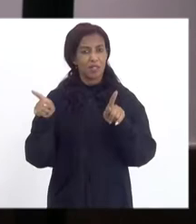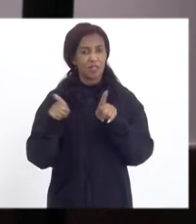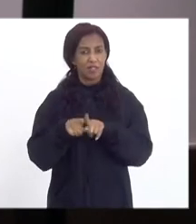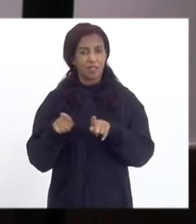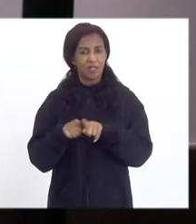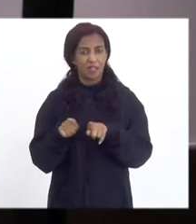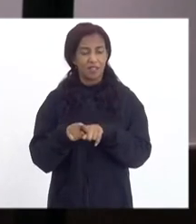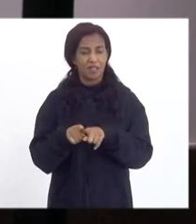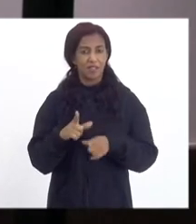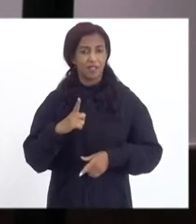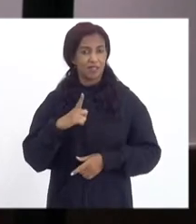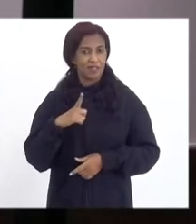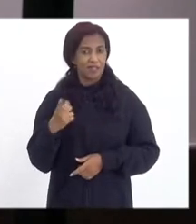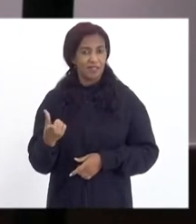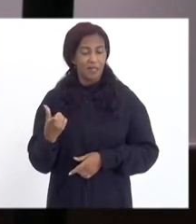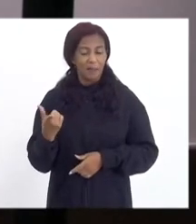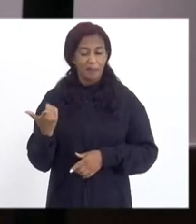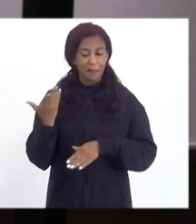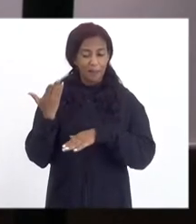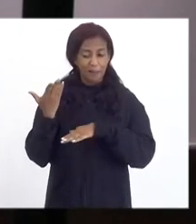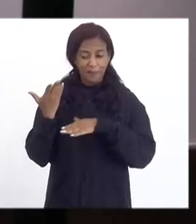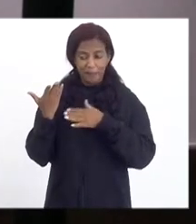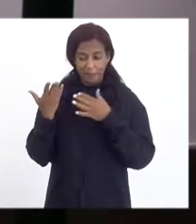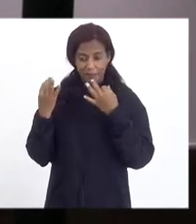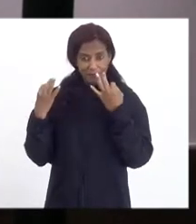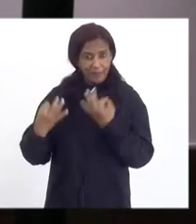a seguinte questão. Está praticamente,